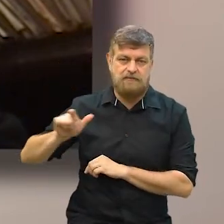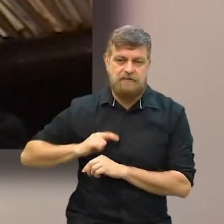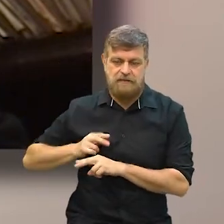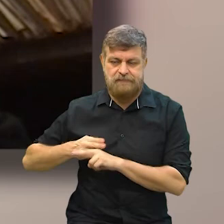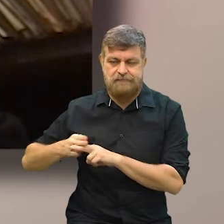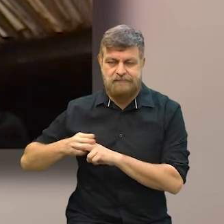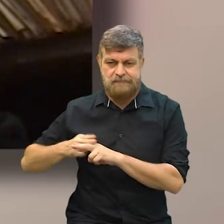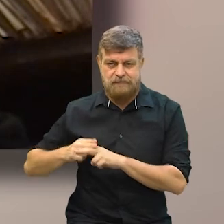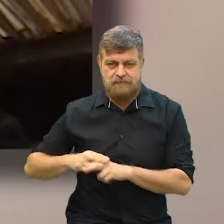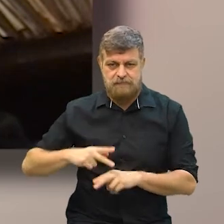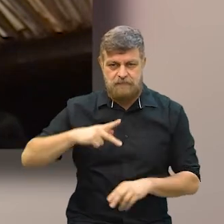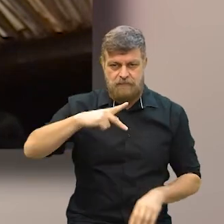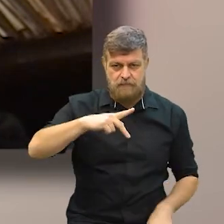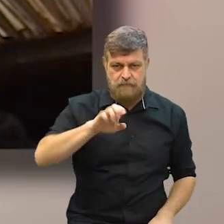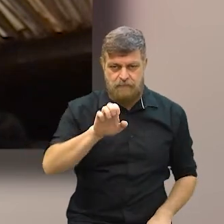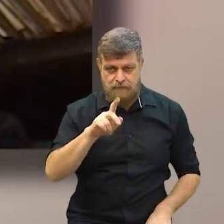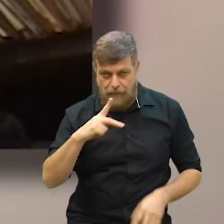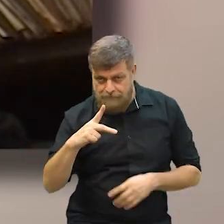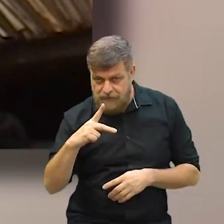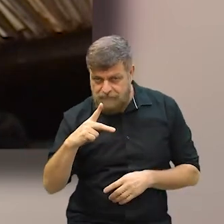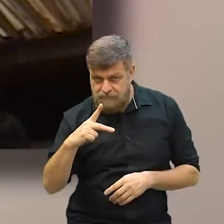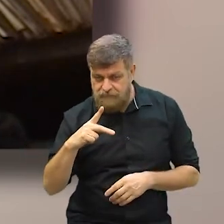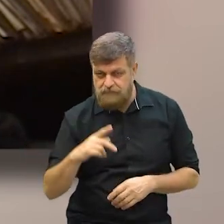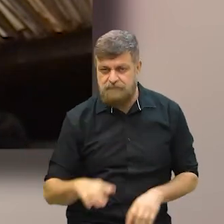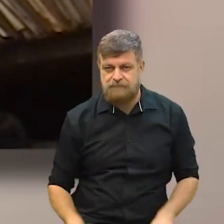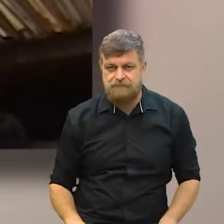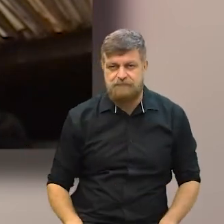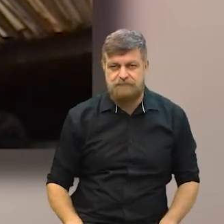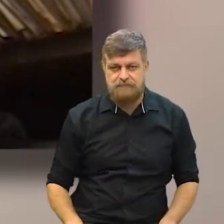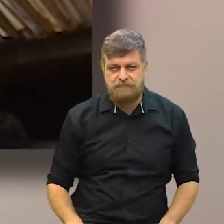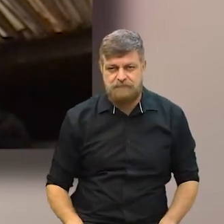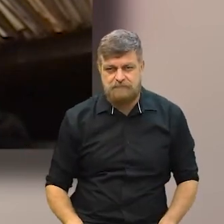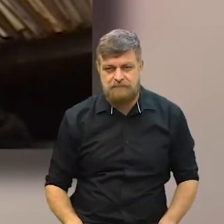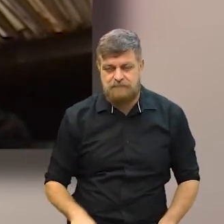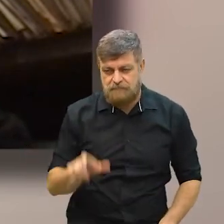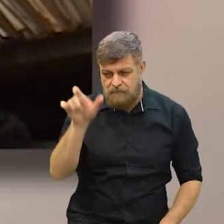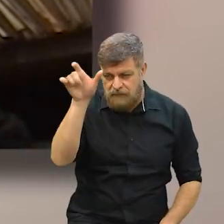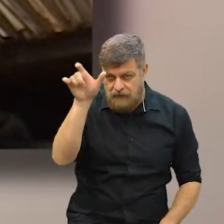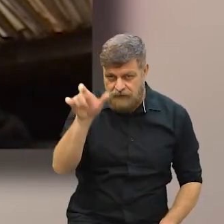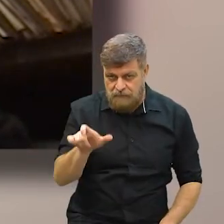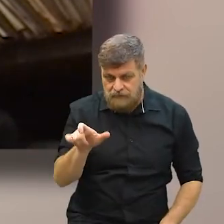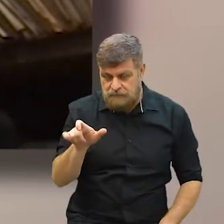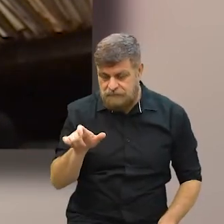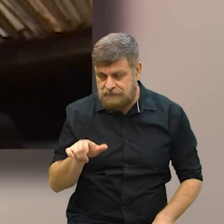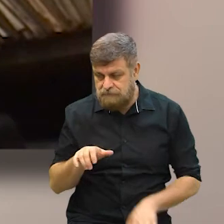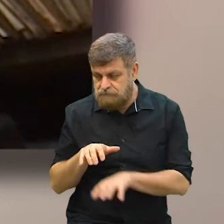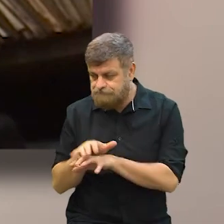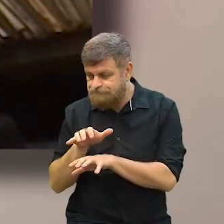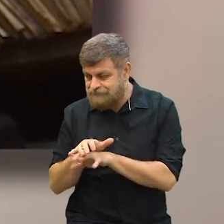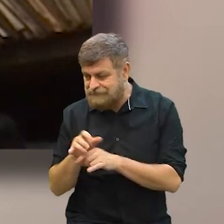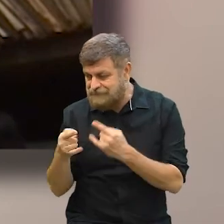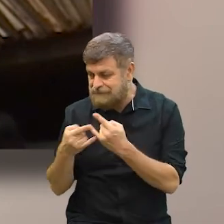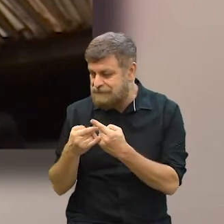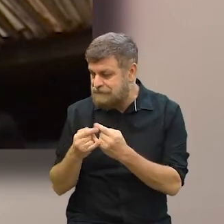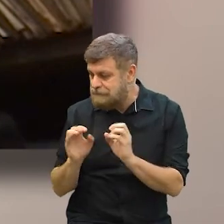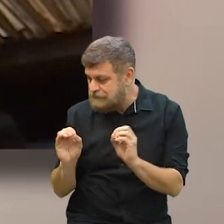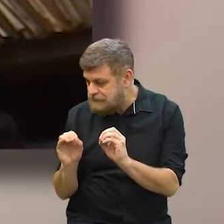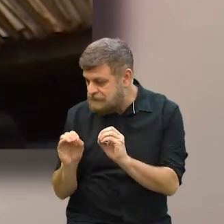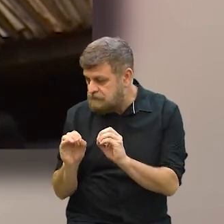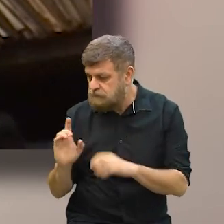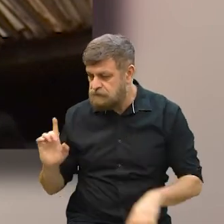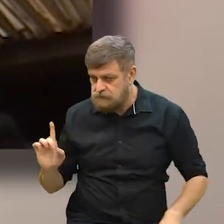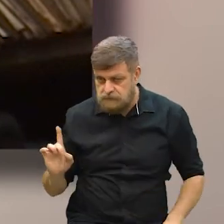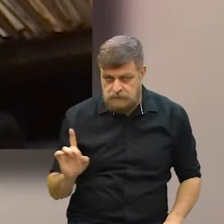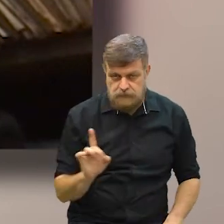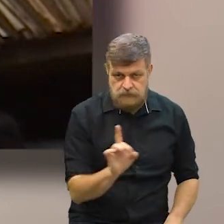pós-exposição, que é o PEP. PEP. Você se colocou em risco, você